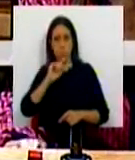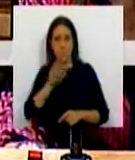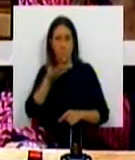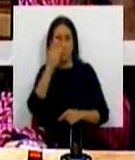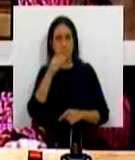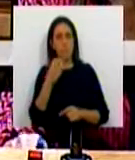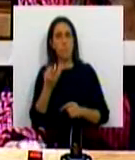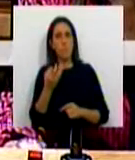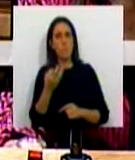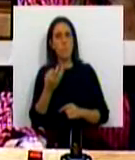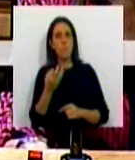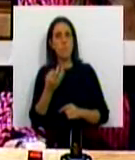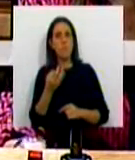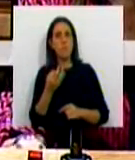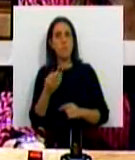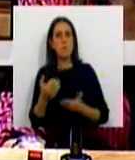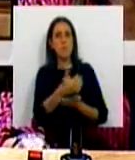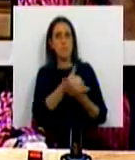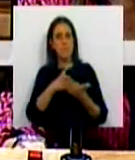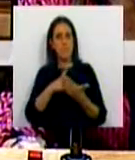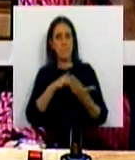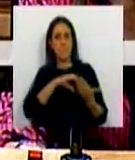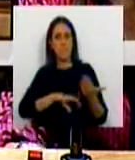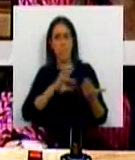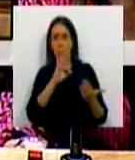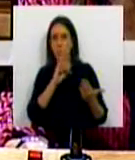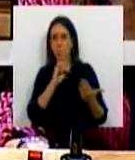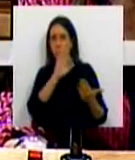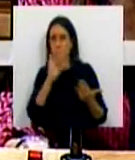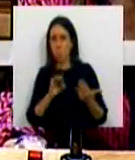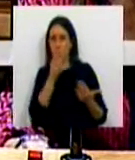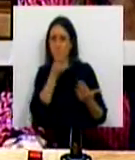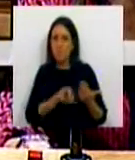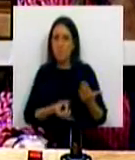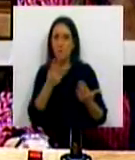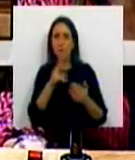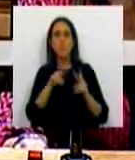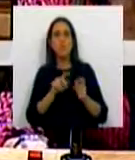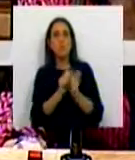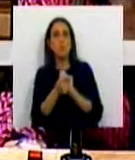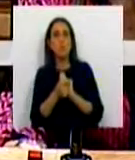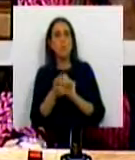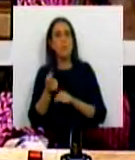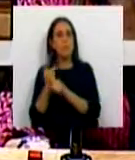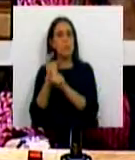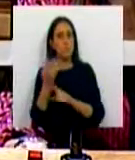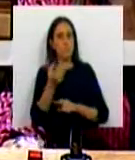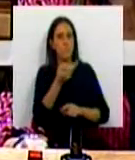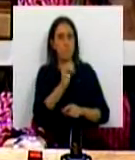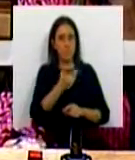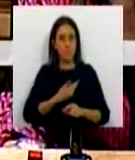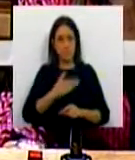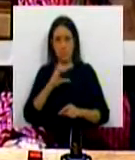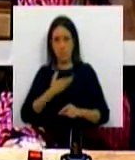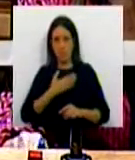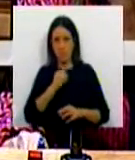Estes receberam cerca de 40% dos benefícios da alteração fiscal do Governo PSD-CDS. As alterações introduzidas